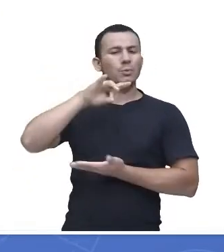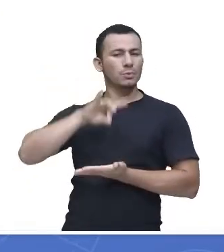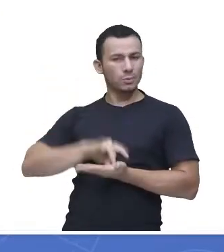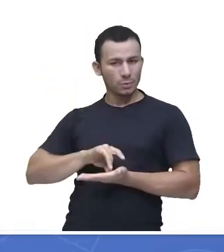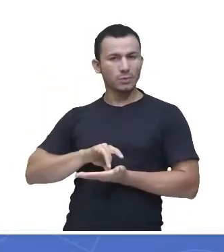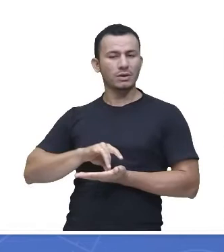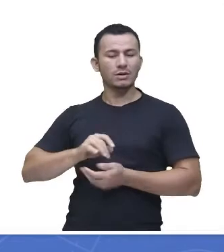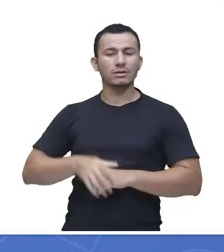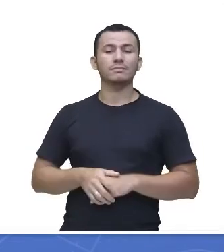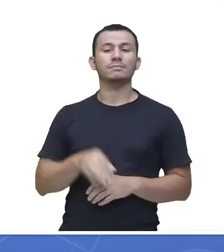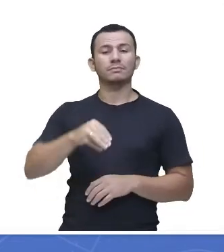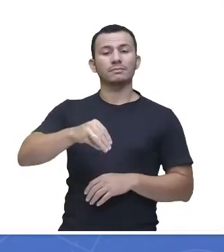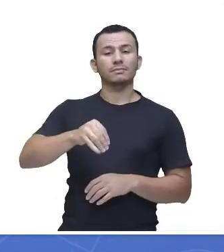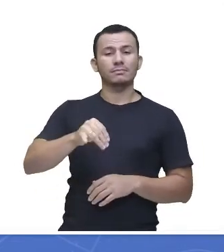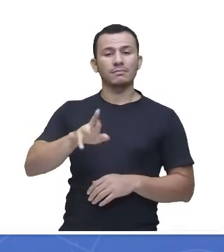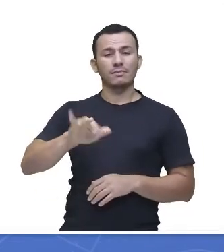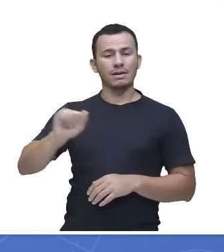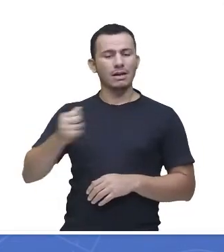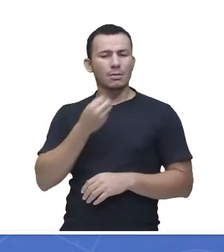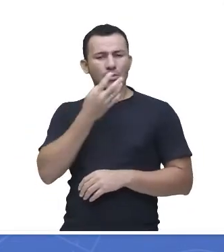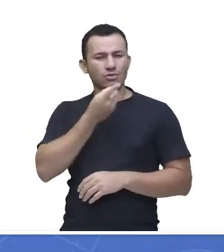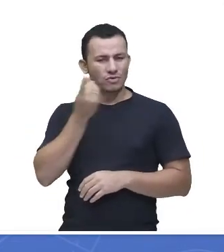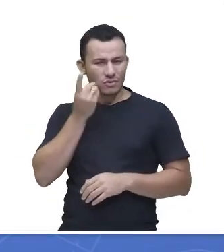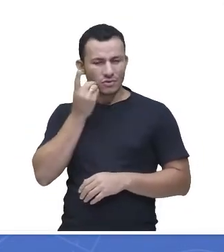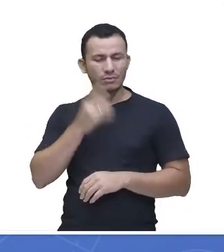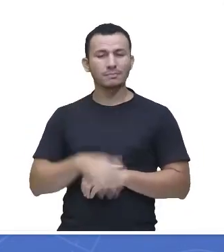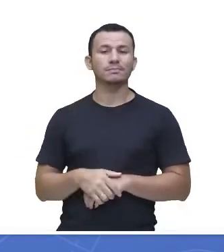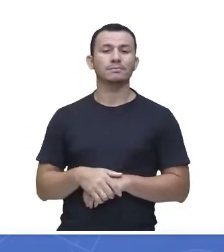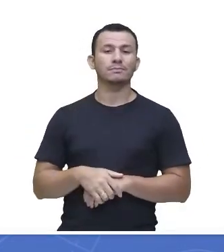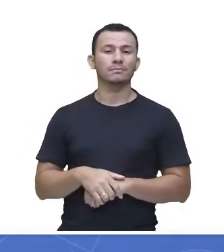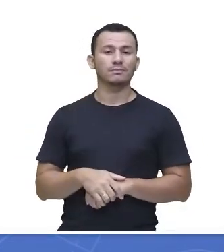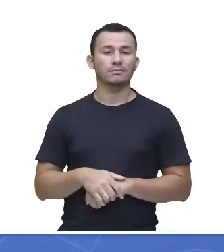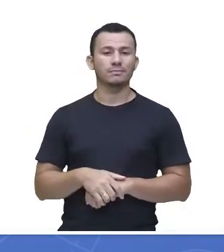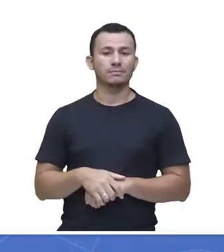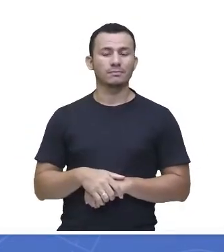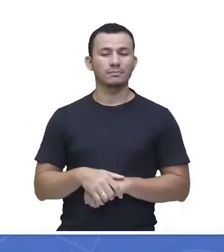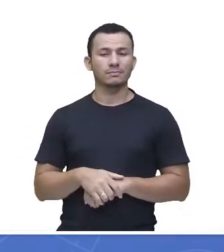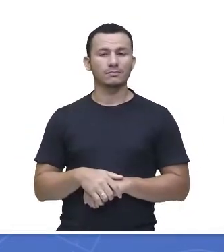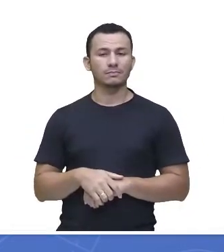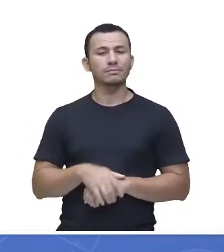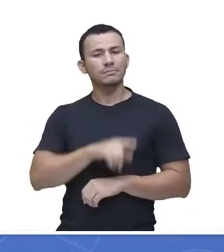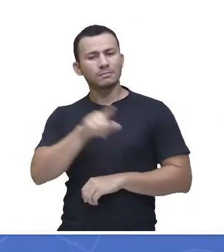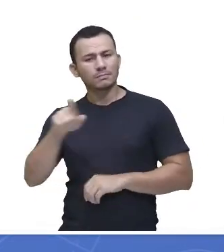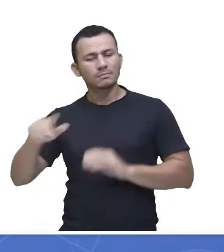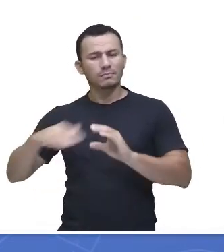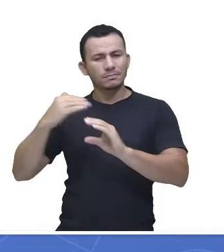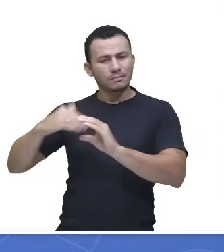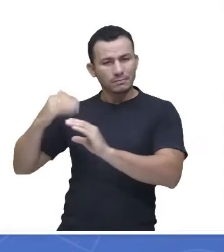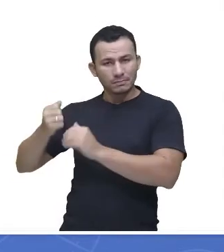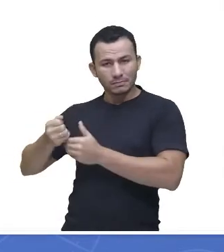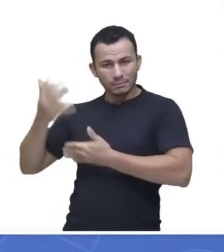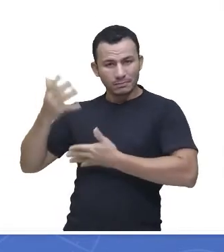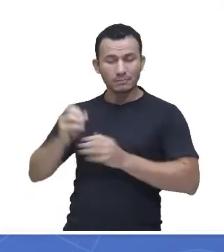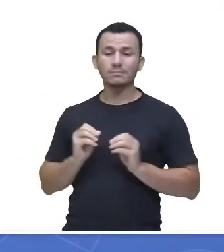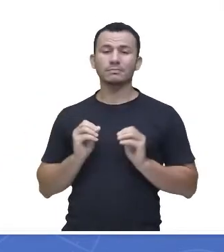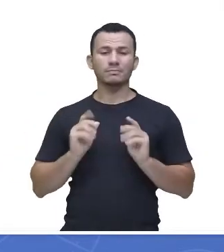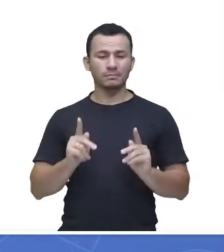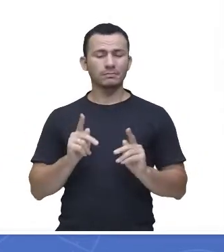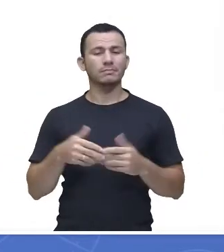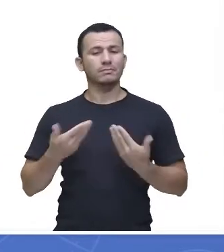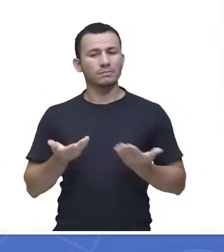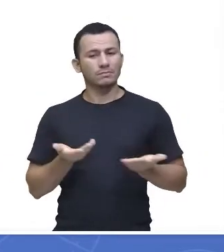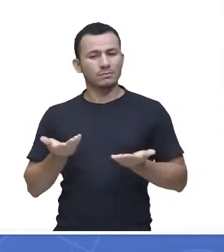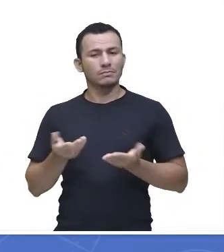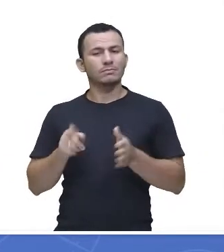A Miriam, bom dia, Miriam. E o exercício, vamos lá? Todos nós participando? Ok, então vamos para as